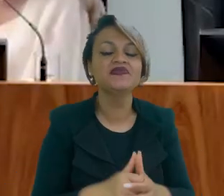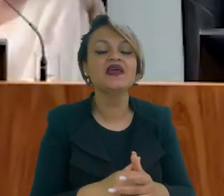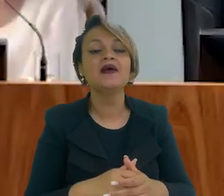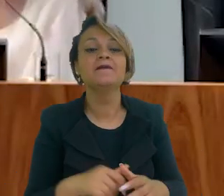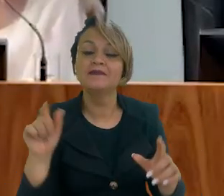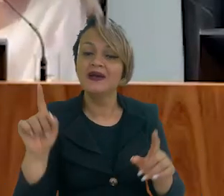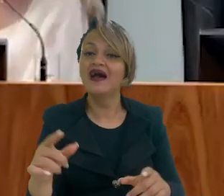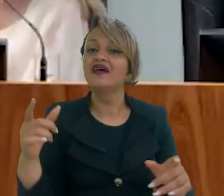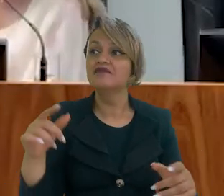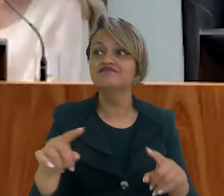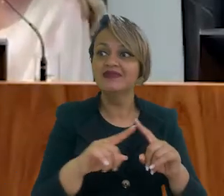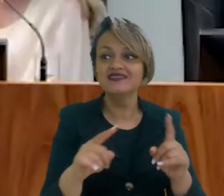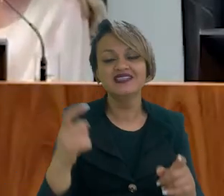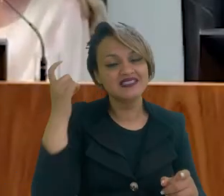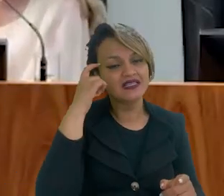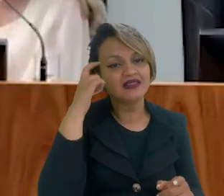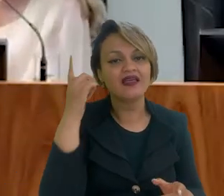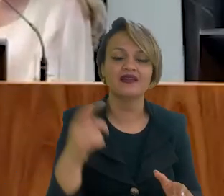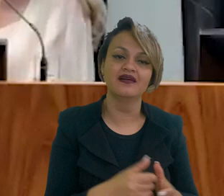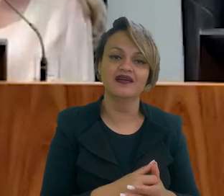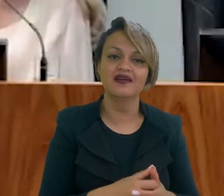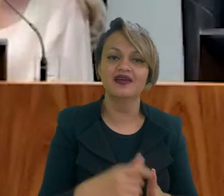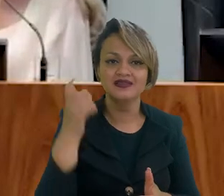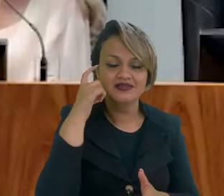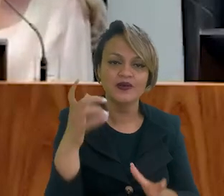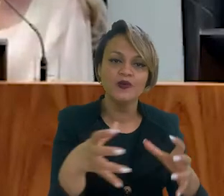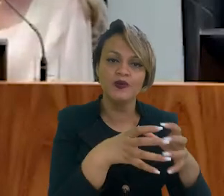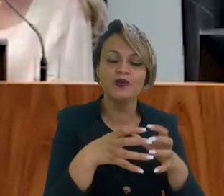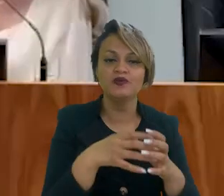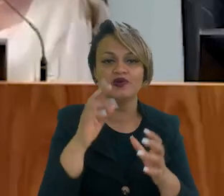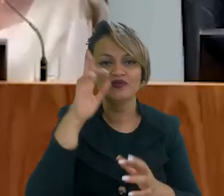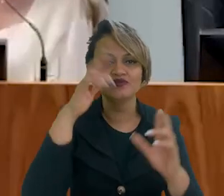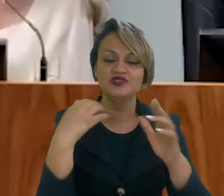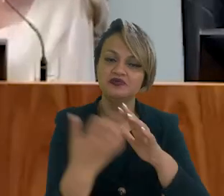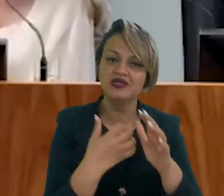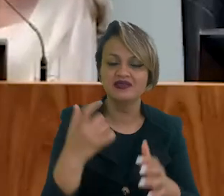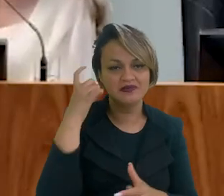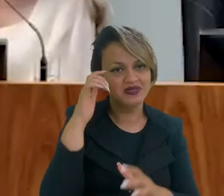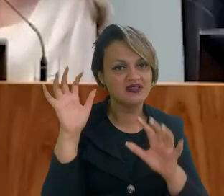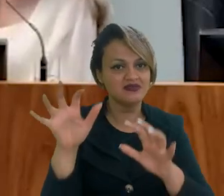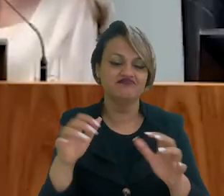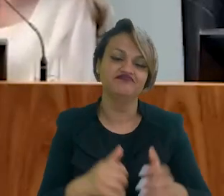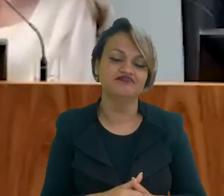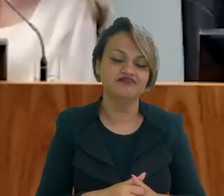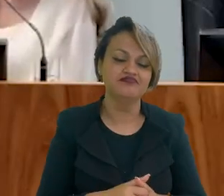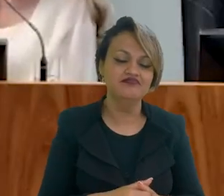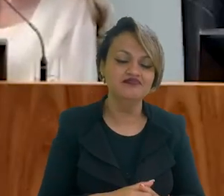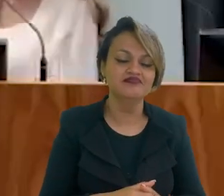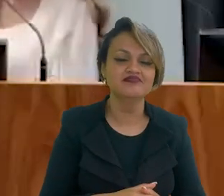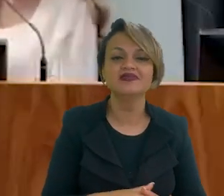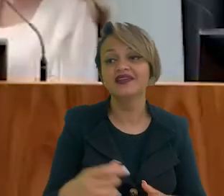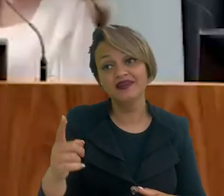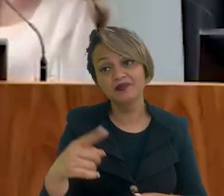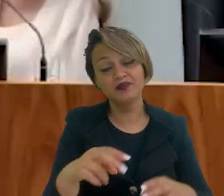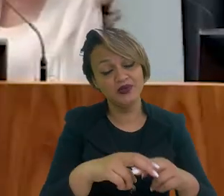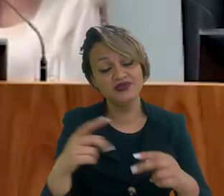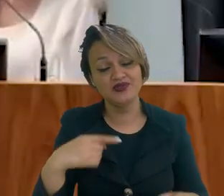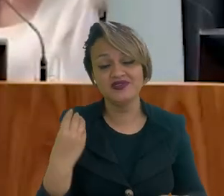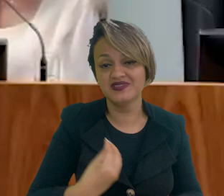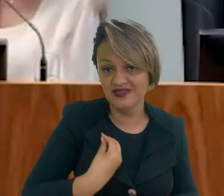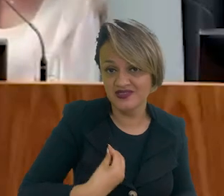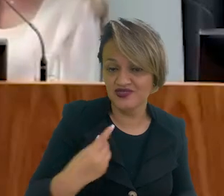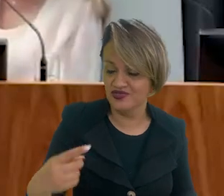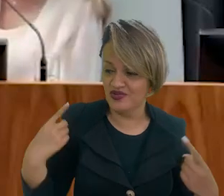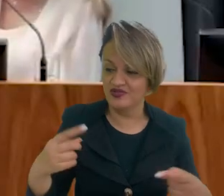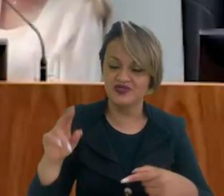consegui convencer de qualquer maneira mas o ponto é existe esse sentimento né Por parte de um grupo de empresários